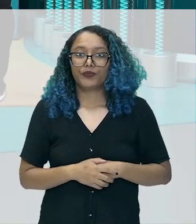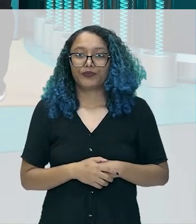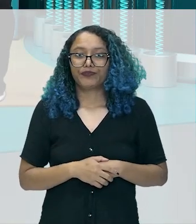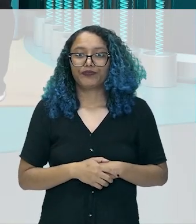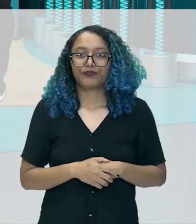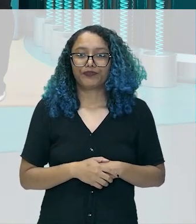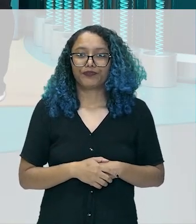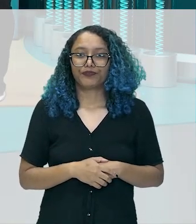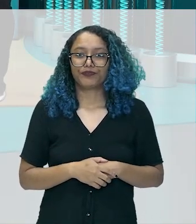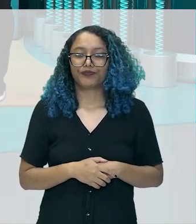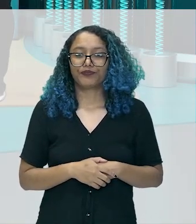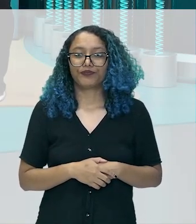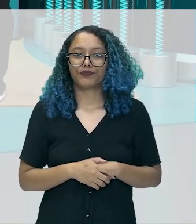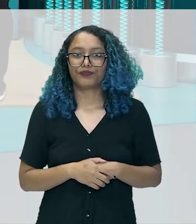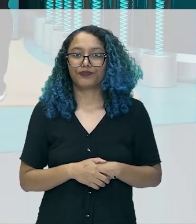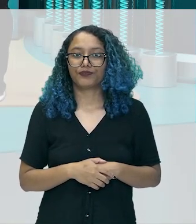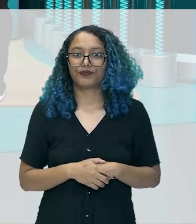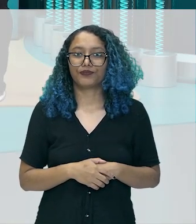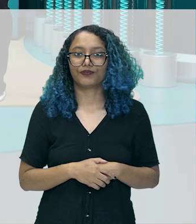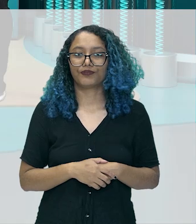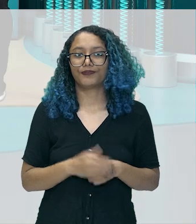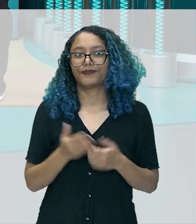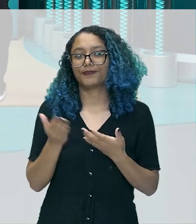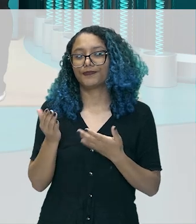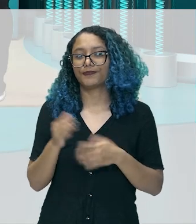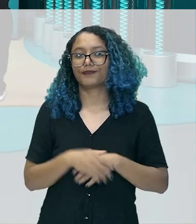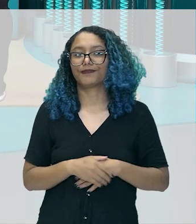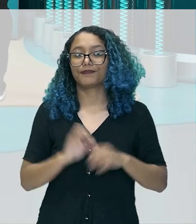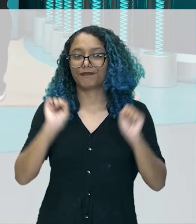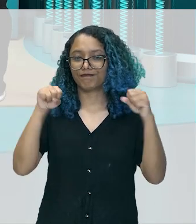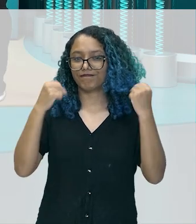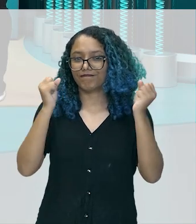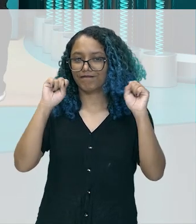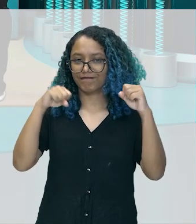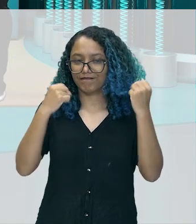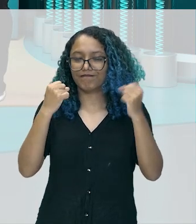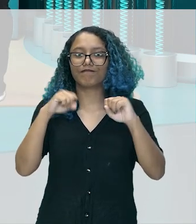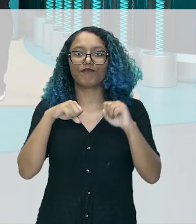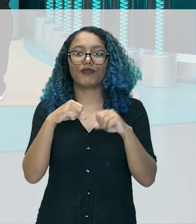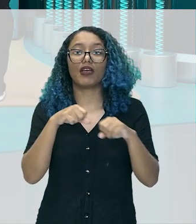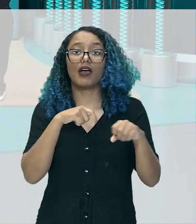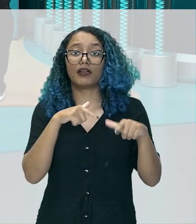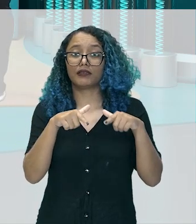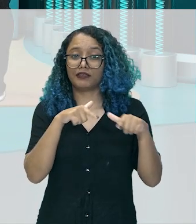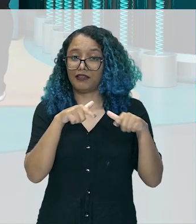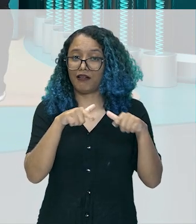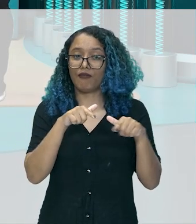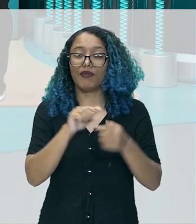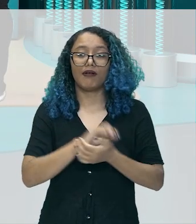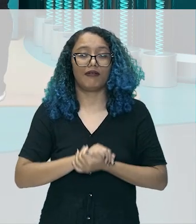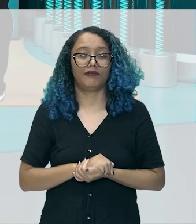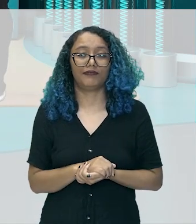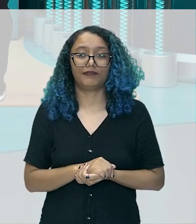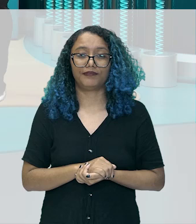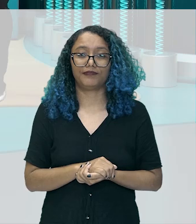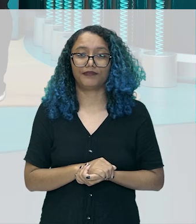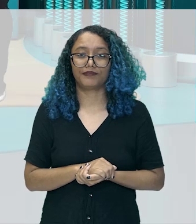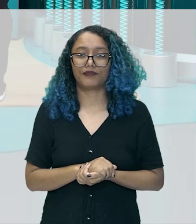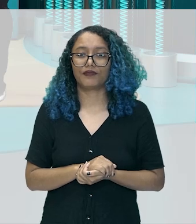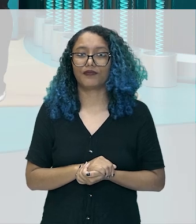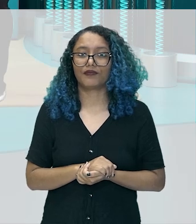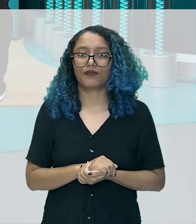na gente, né? Porque existe aí uma programação da ginástica para todos, tá? Mas eu quero